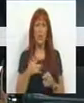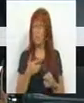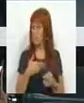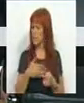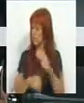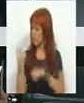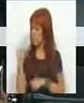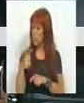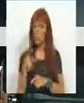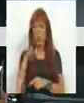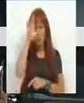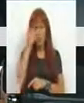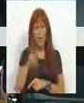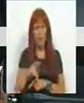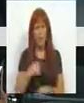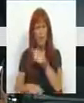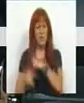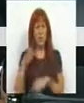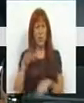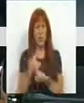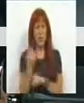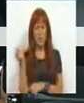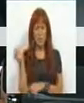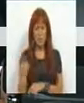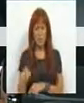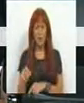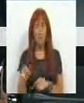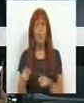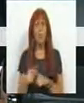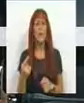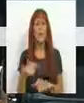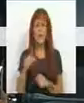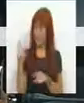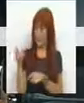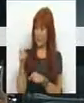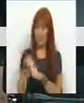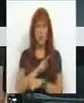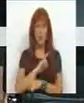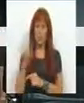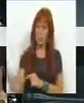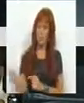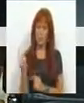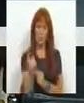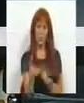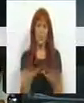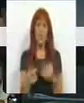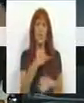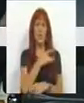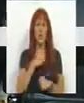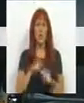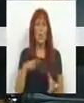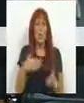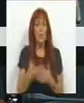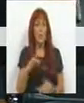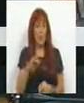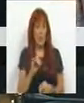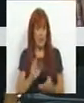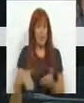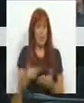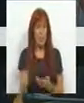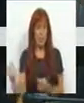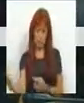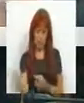passada, aconteceu aqui um facto que eu julgo que é inédito, que é, esse operador privado foi recebido aqui na Comissão de Saúde por proposta do Partido